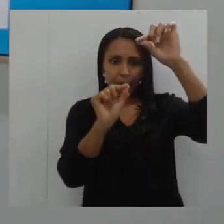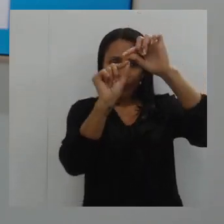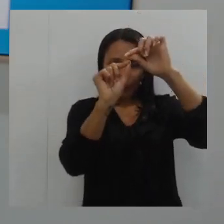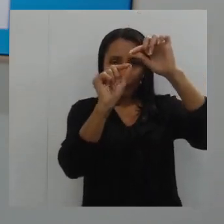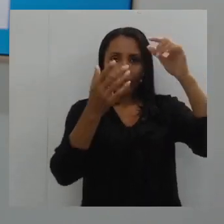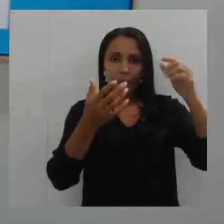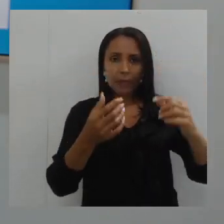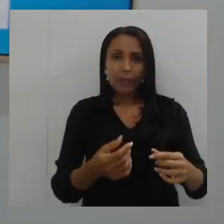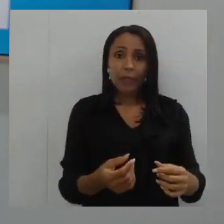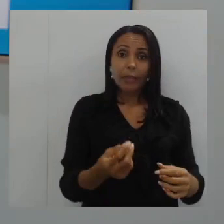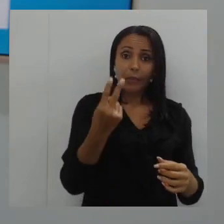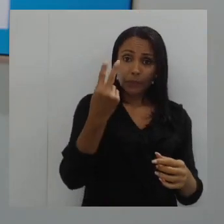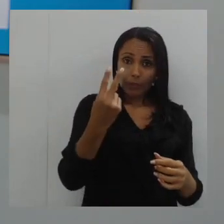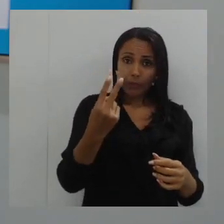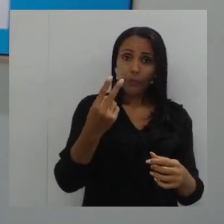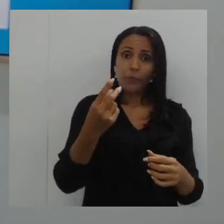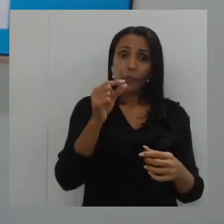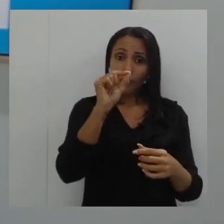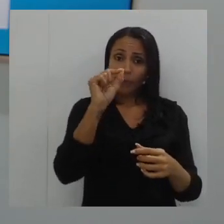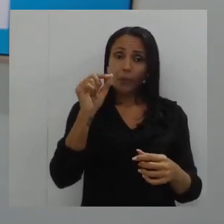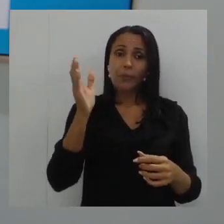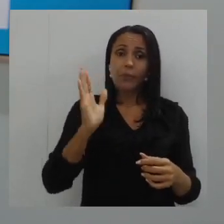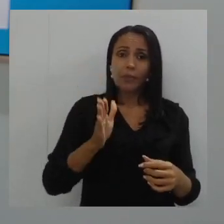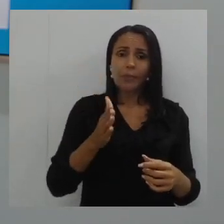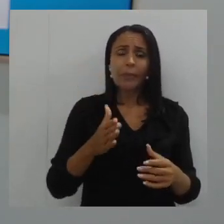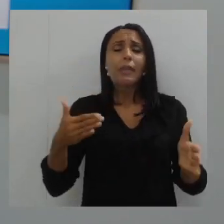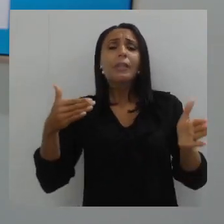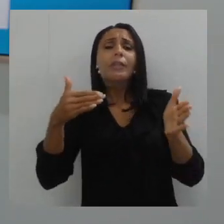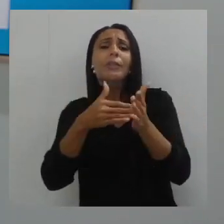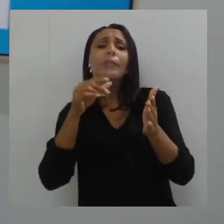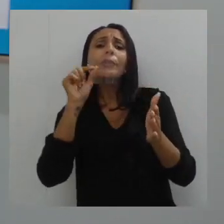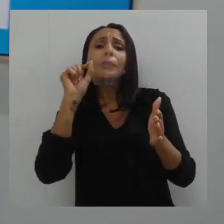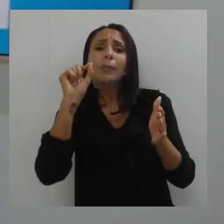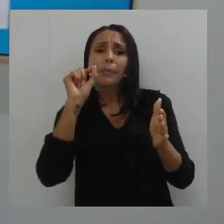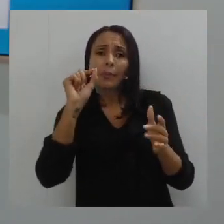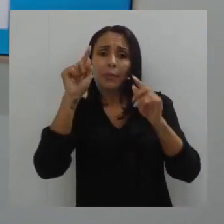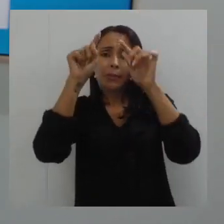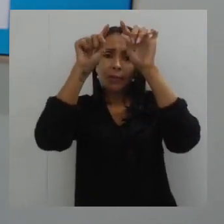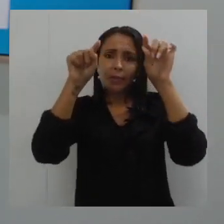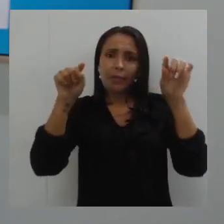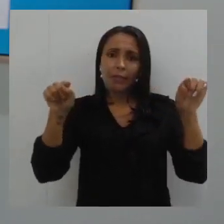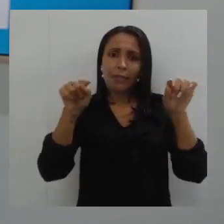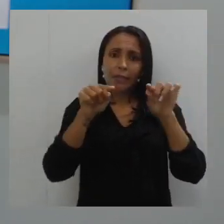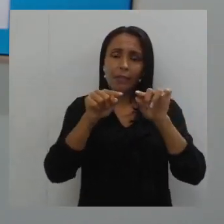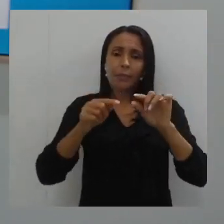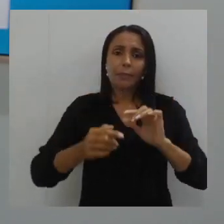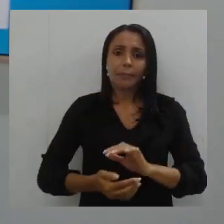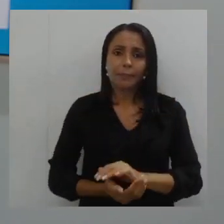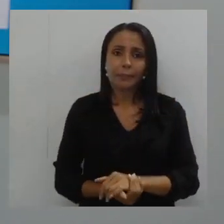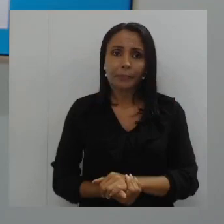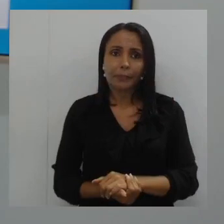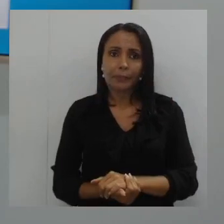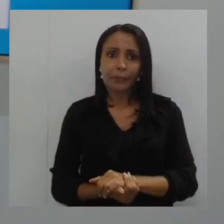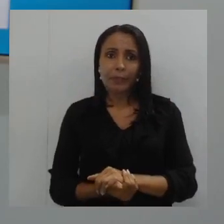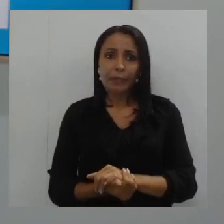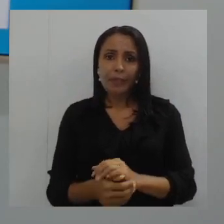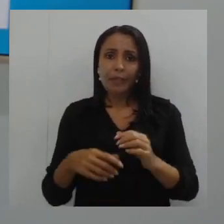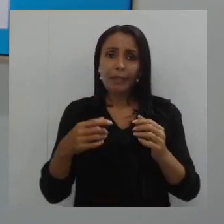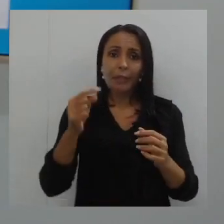2 pontos do meu triângulo. E agora eu vou partir para o último ponto do meu triângulo para achar o outro vértice. Lembre-se,